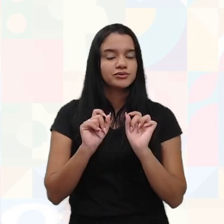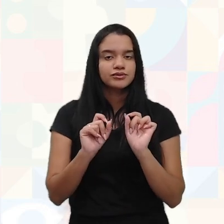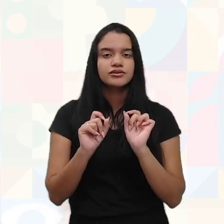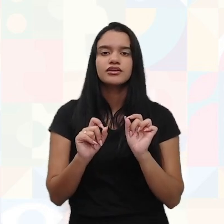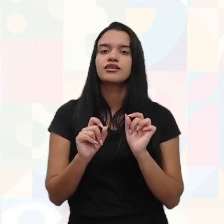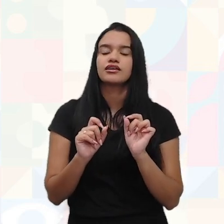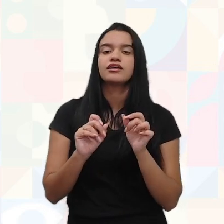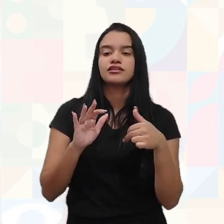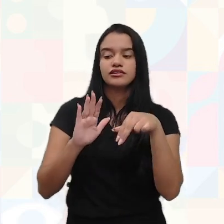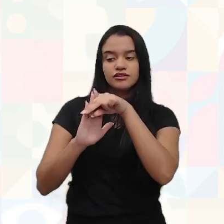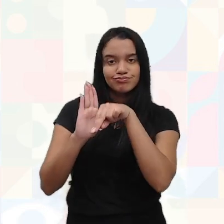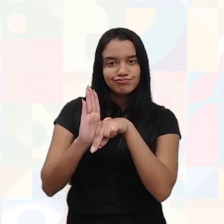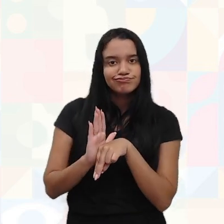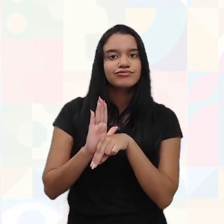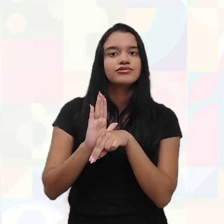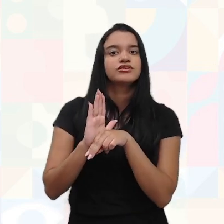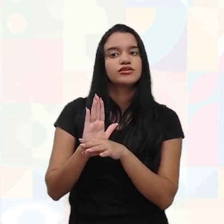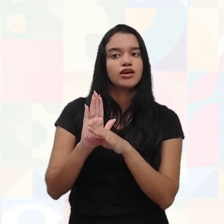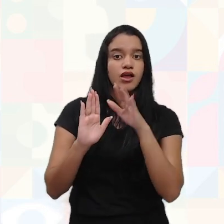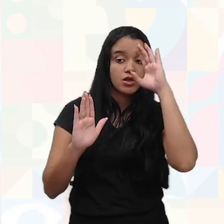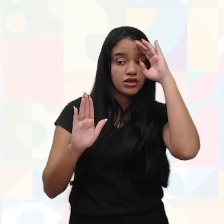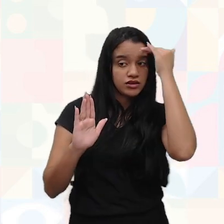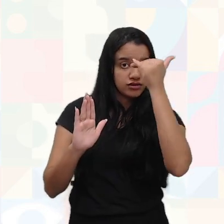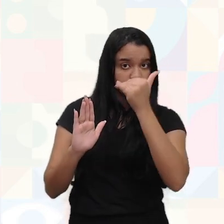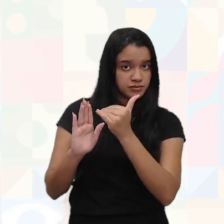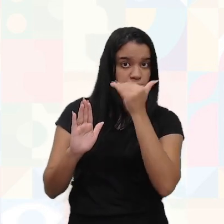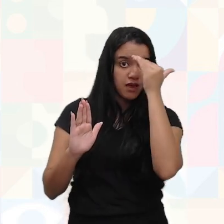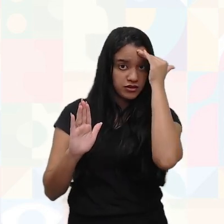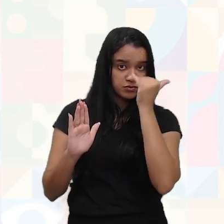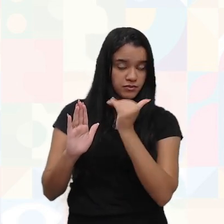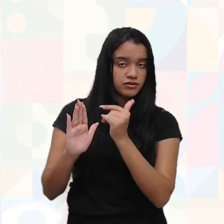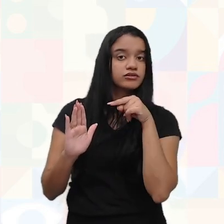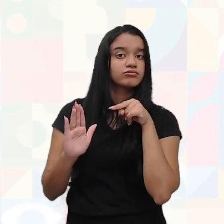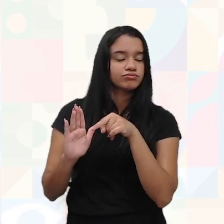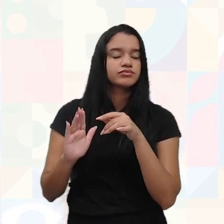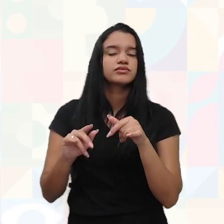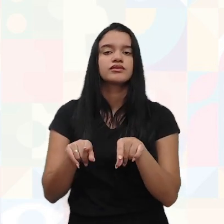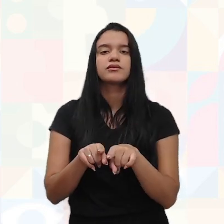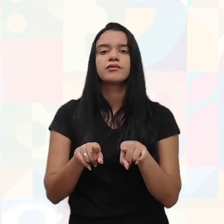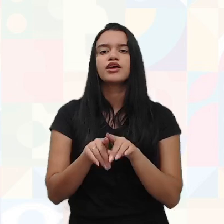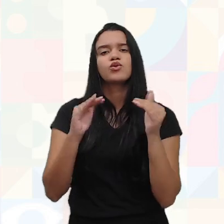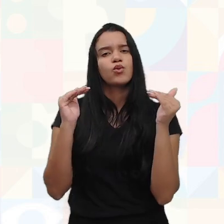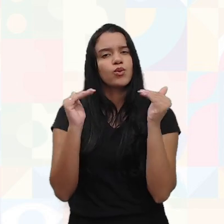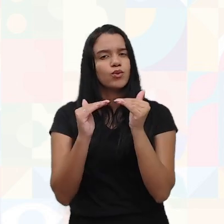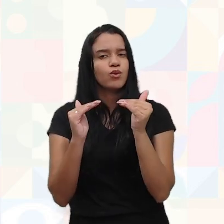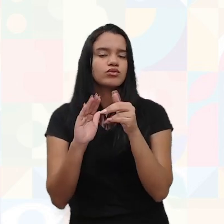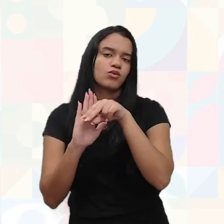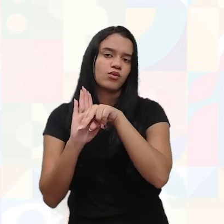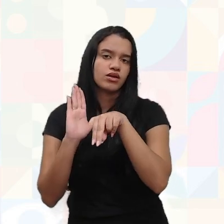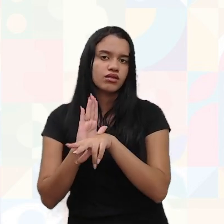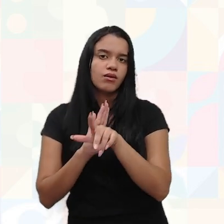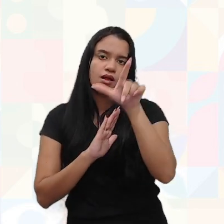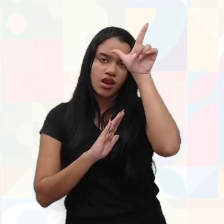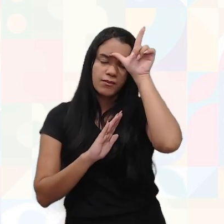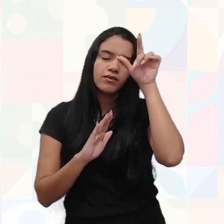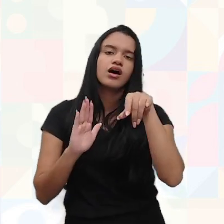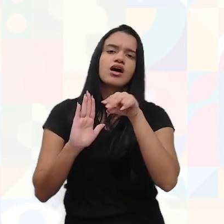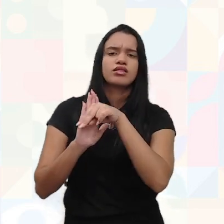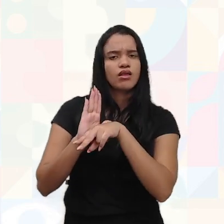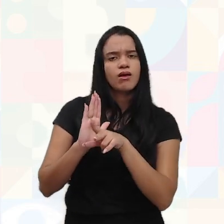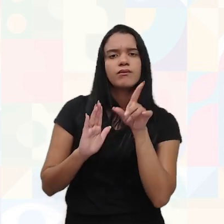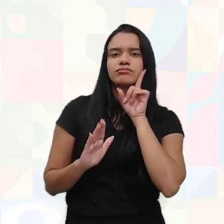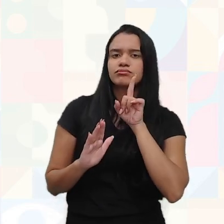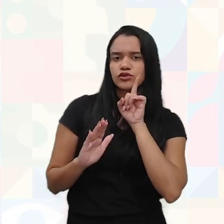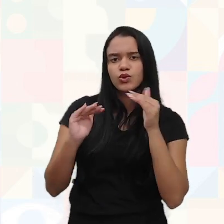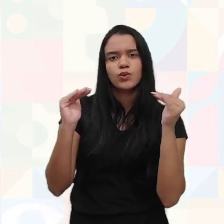normas da ABNT, que concordam com as normas alemãs, que concordam com as normas americanas, que concordam com as normas